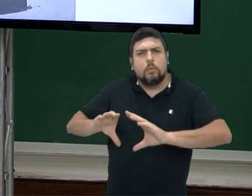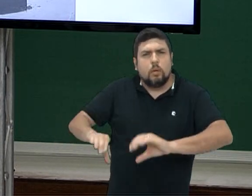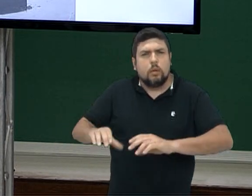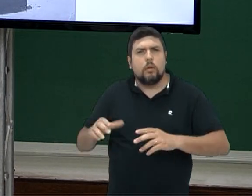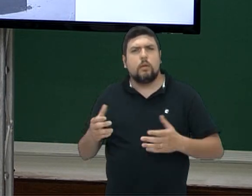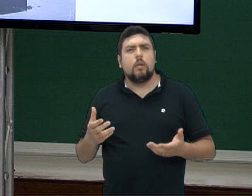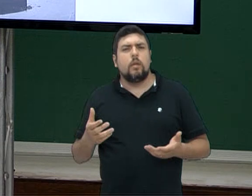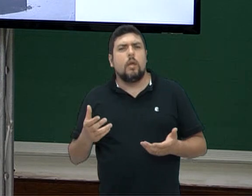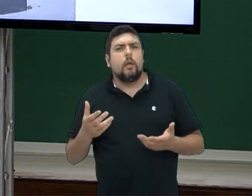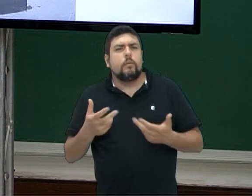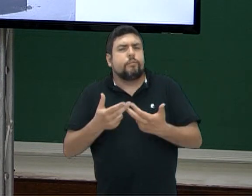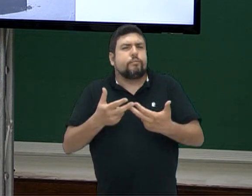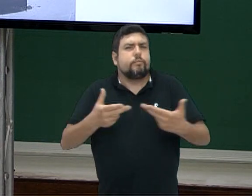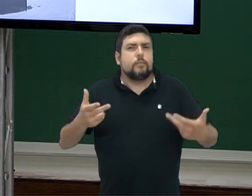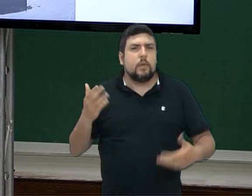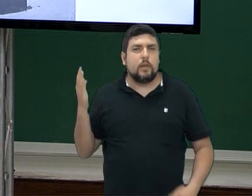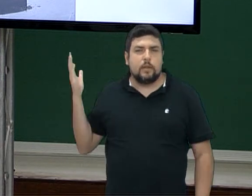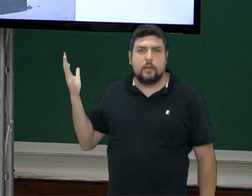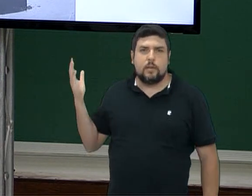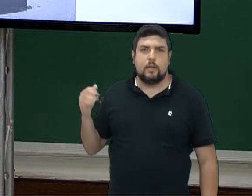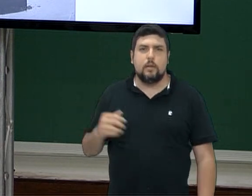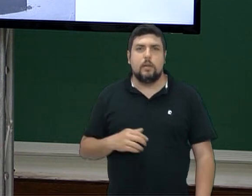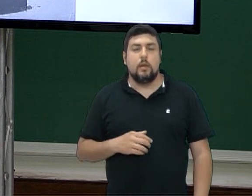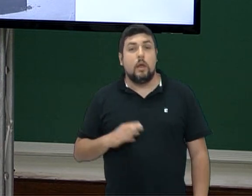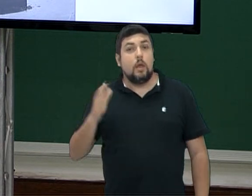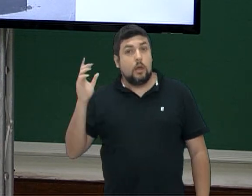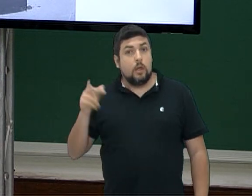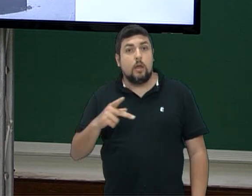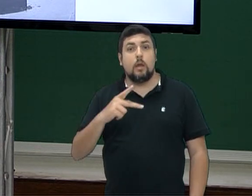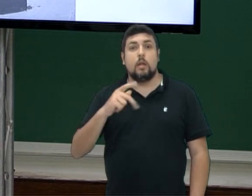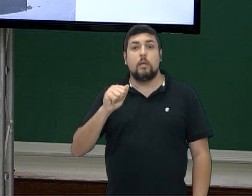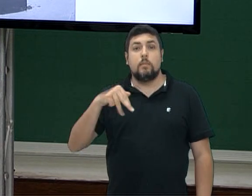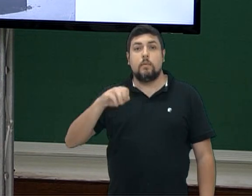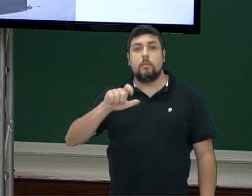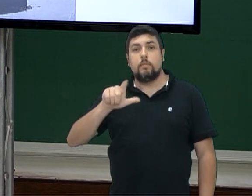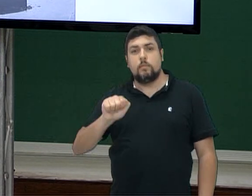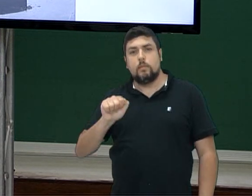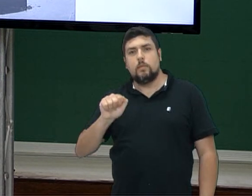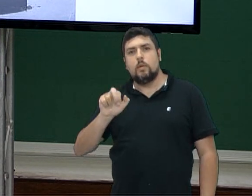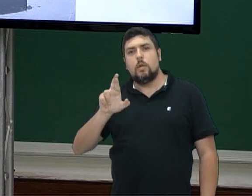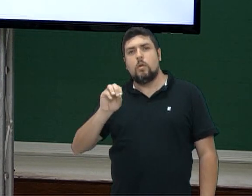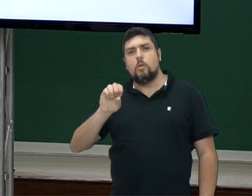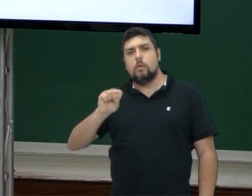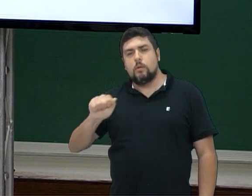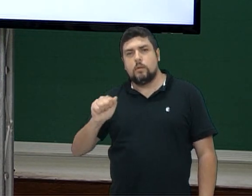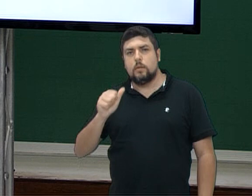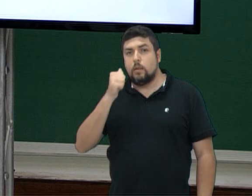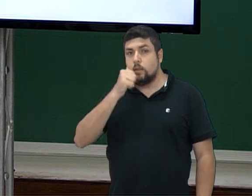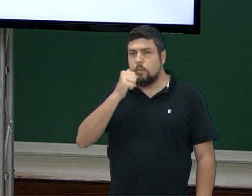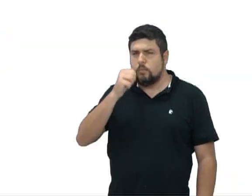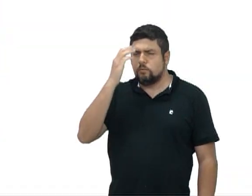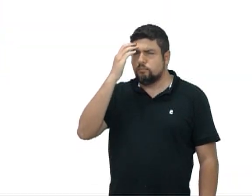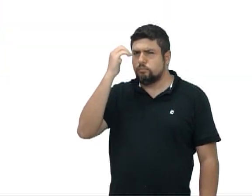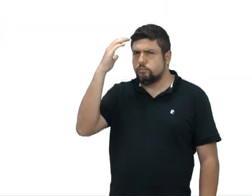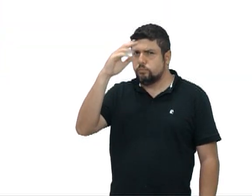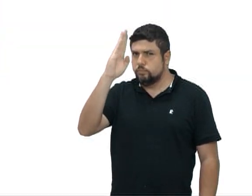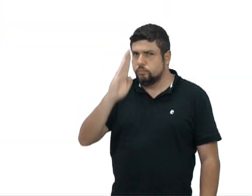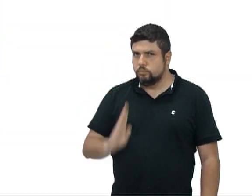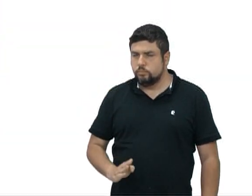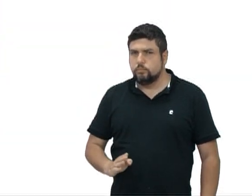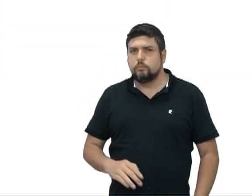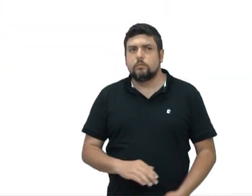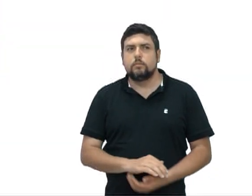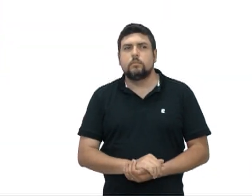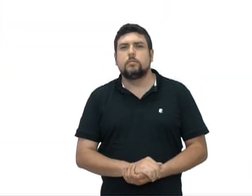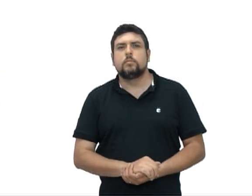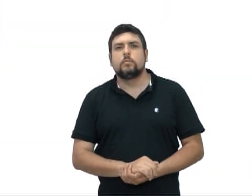E aqui na imagem a gente tem ali a Pamela Rosa, uma das maiores skatistas que a gente tem no repertório nacional hoje. E a mega rampa, né?